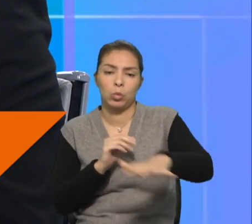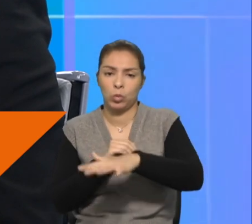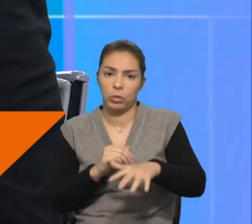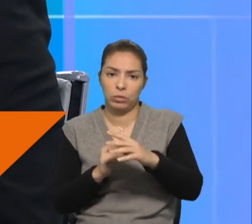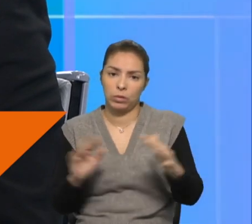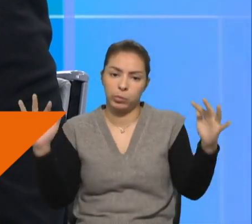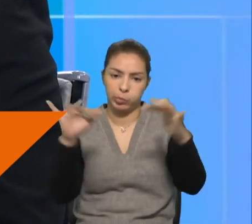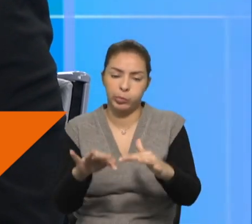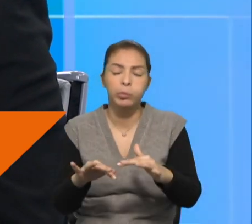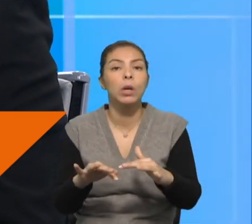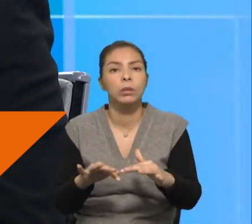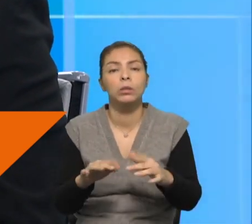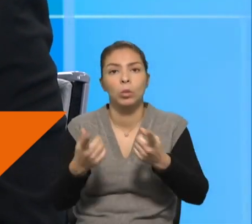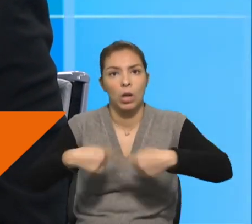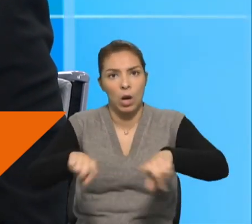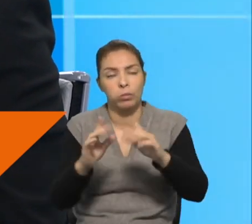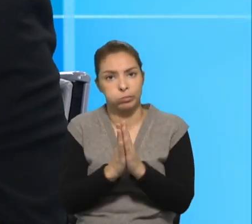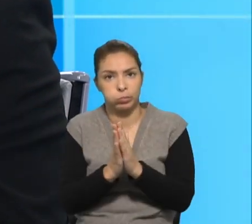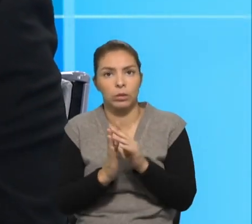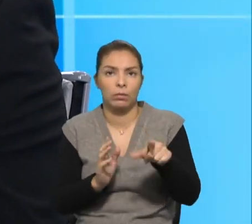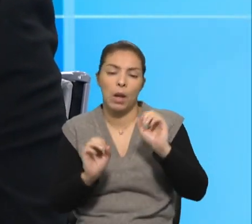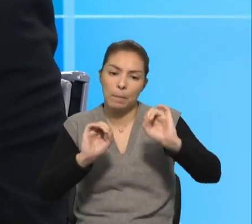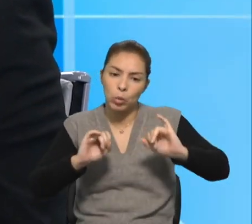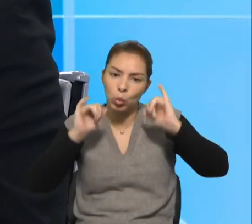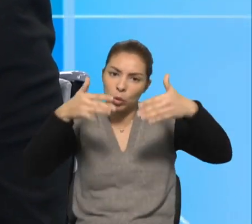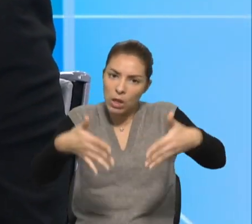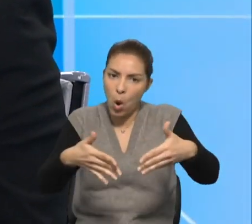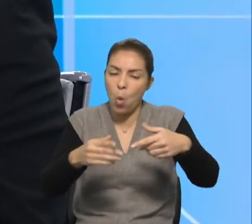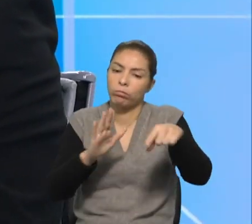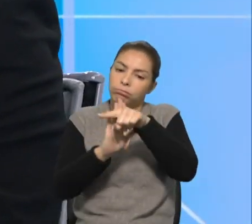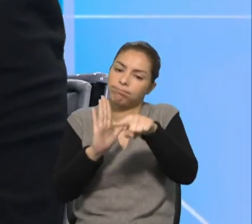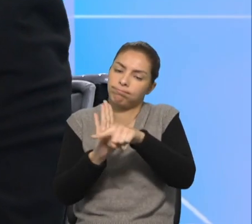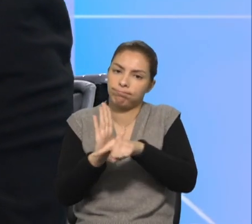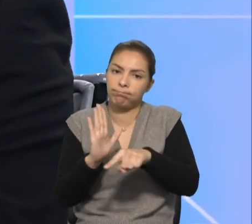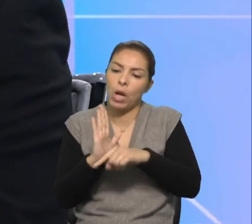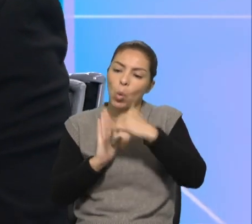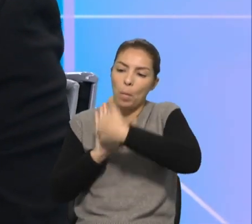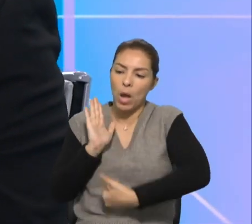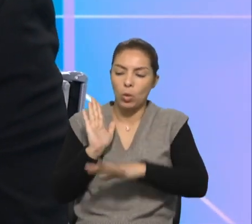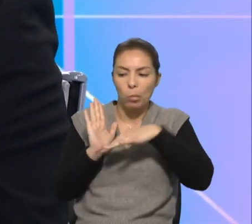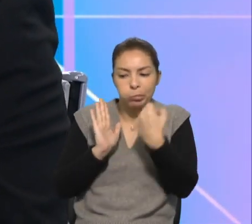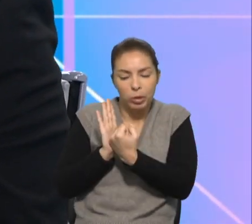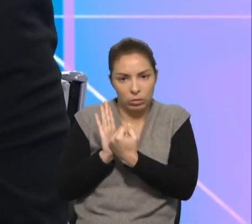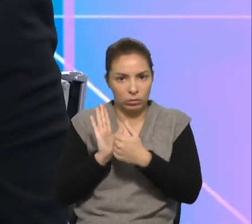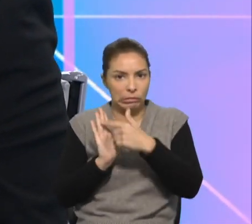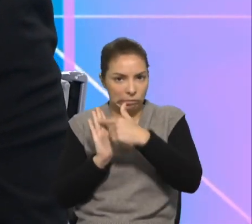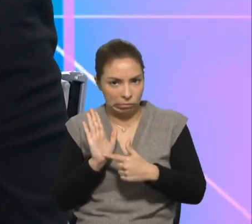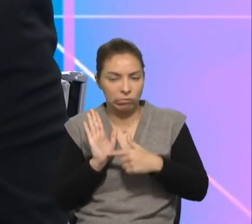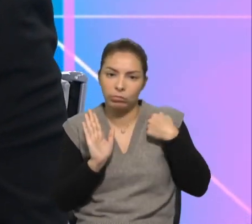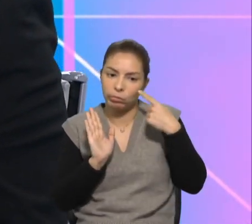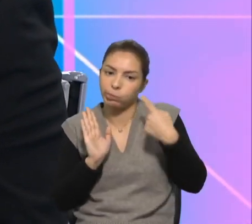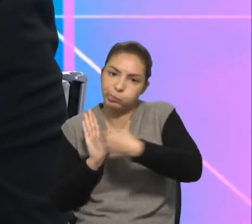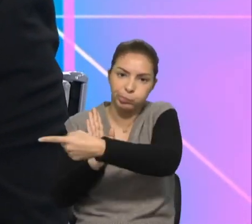Haverá naturalmente uma introdução para apresentar brevemente o documento final do sínodo e depois